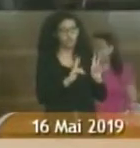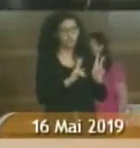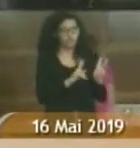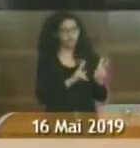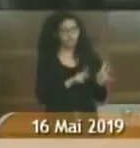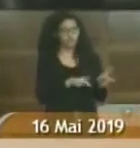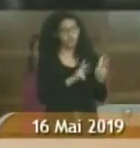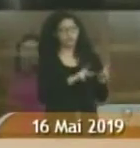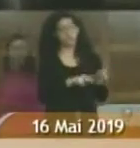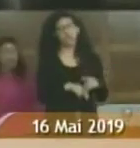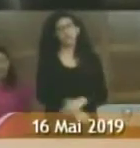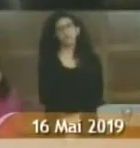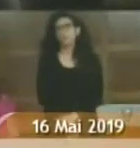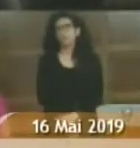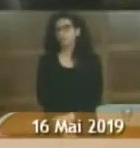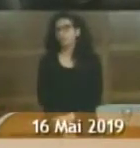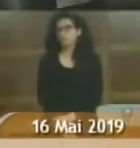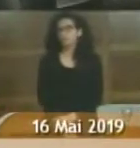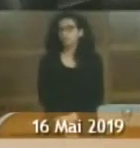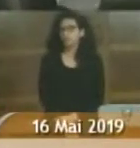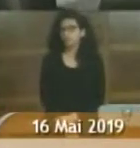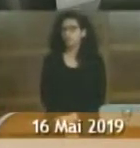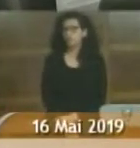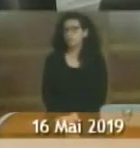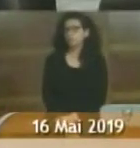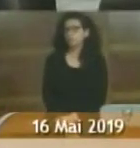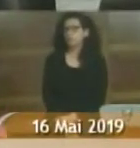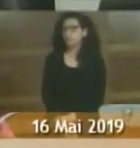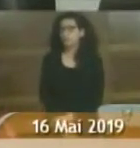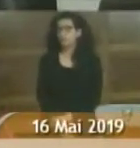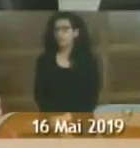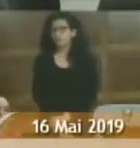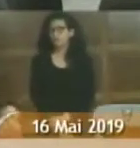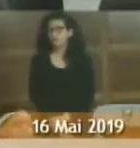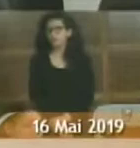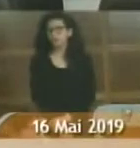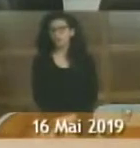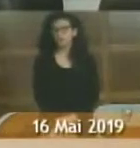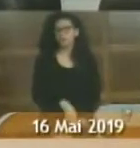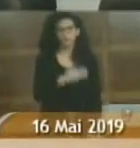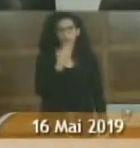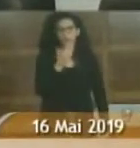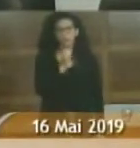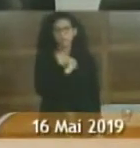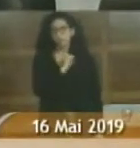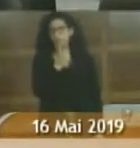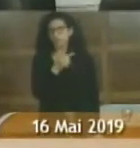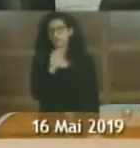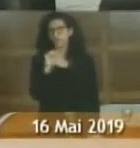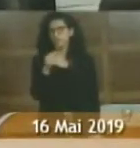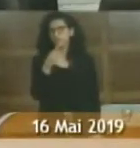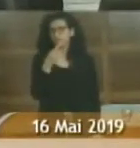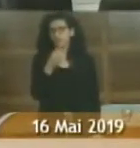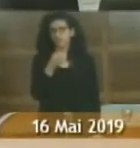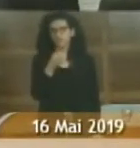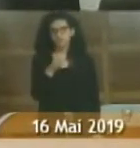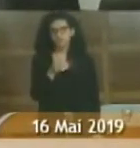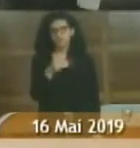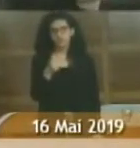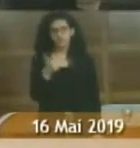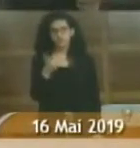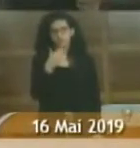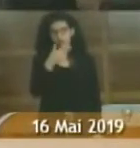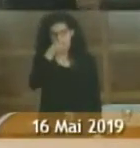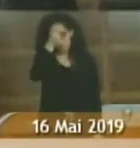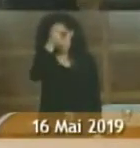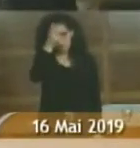dos Bandeirantes, antiga Rua 34, bairro Parque Mambucaba. Indicação número 2971, indicando ao prefeito